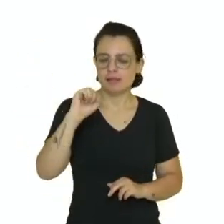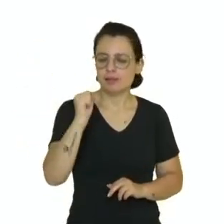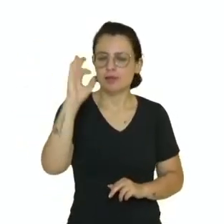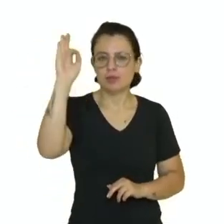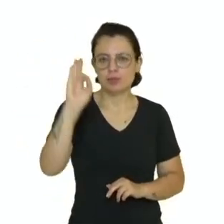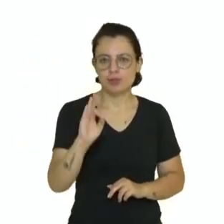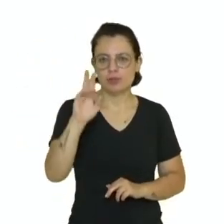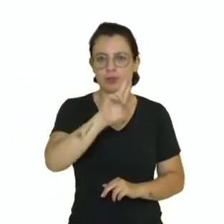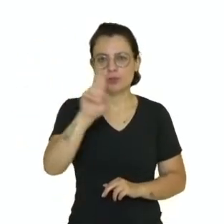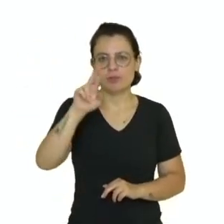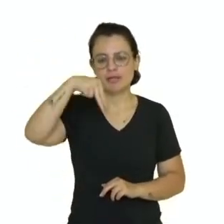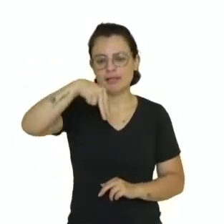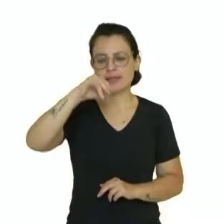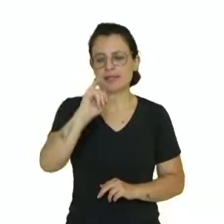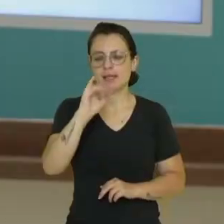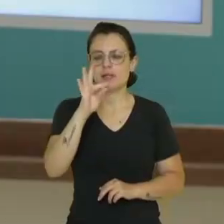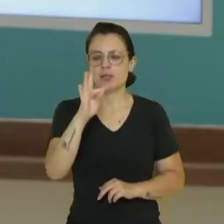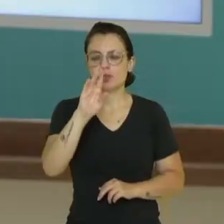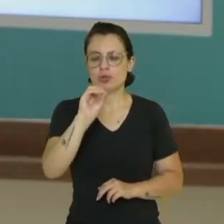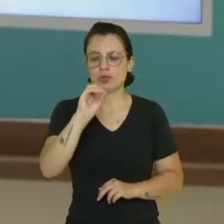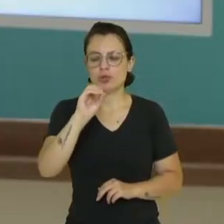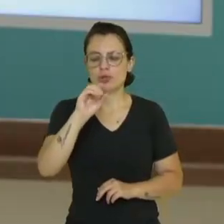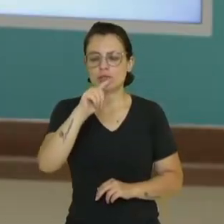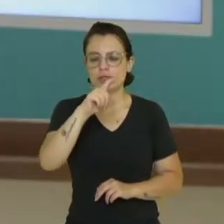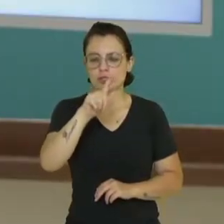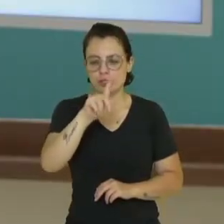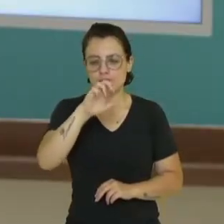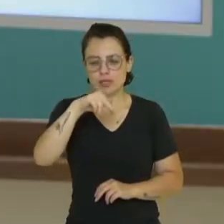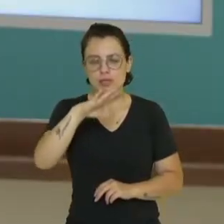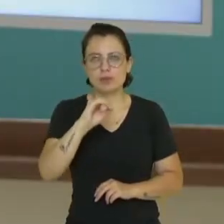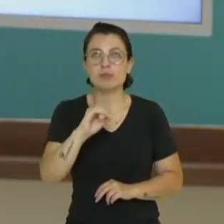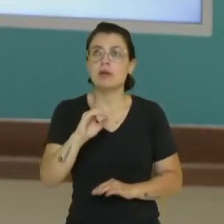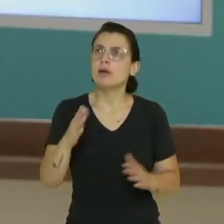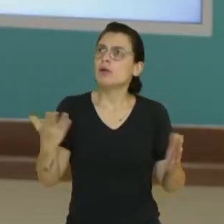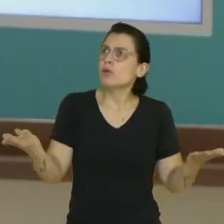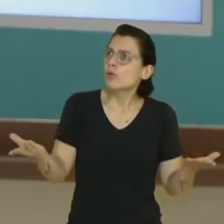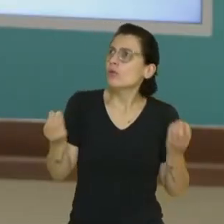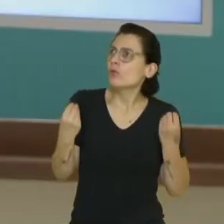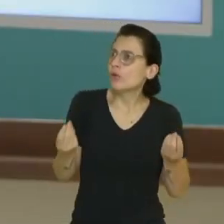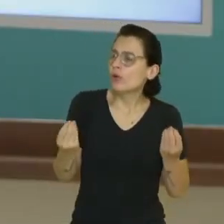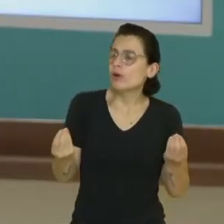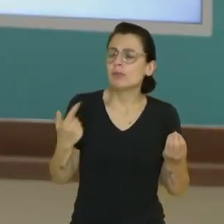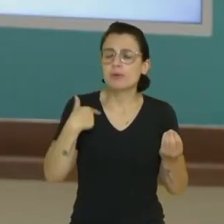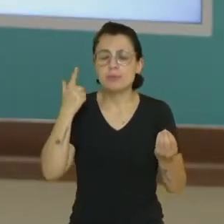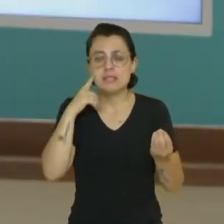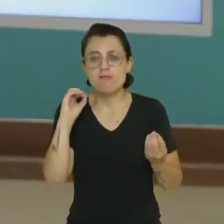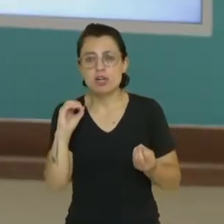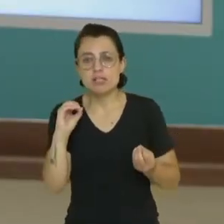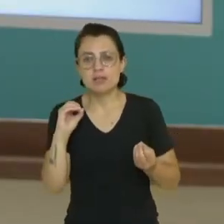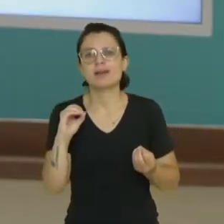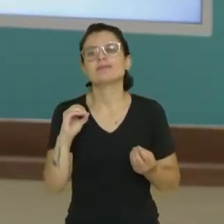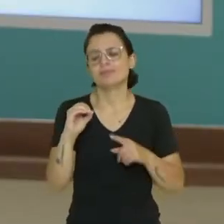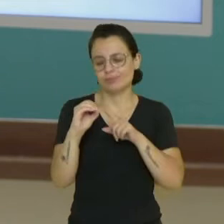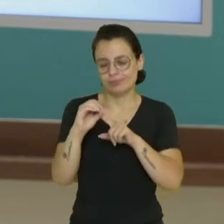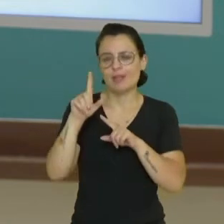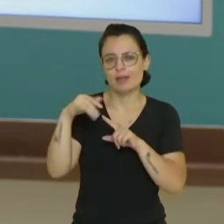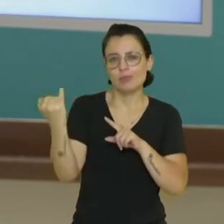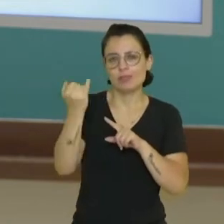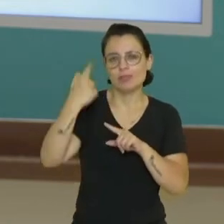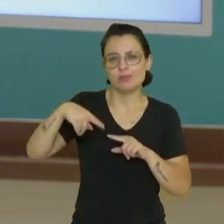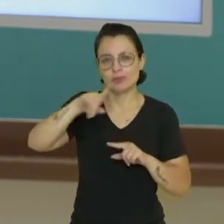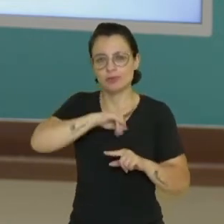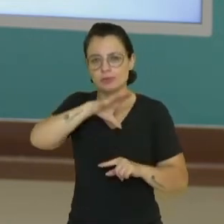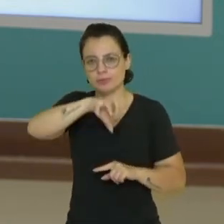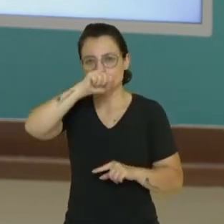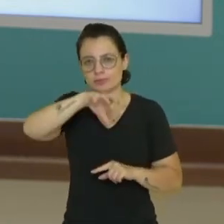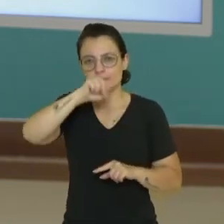78% é o gás nitrogênio. Como, Fabiano? Eu pensava que era o oxigênio. Bom, o oxigênio é importante para a nossa